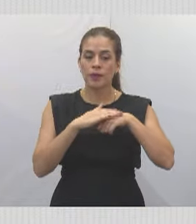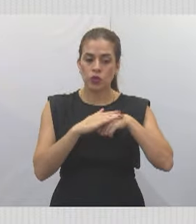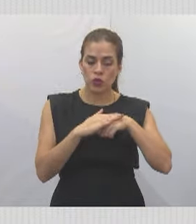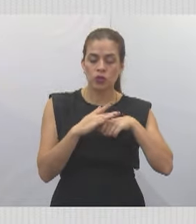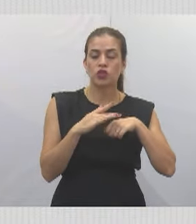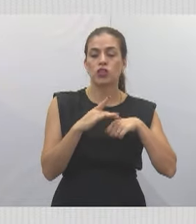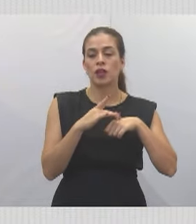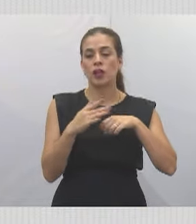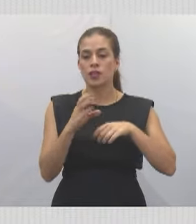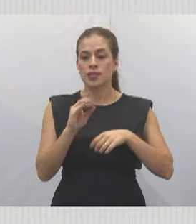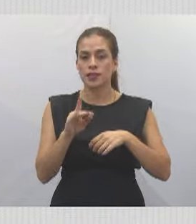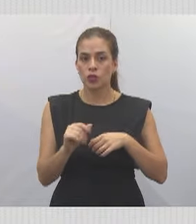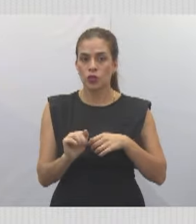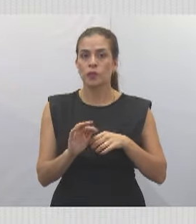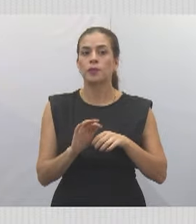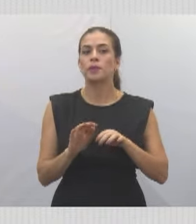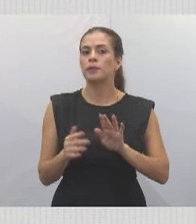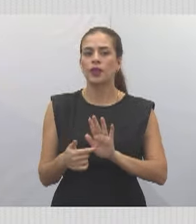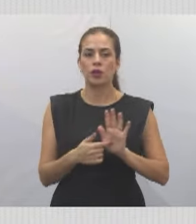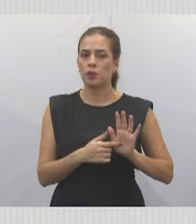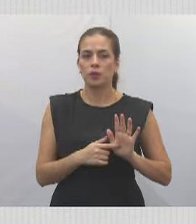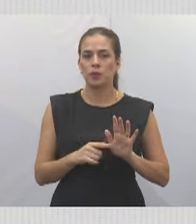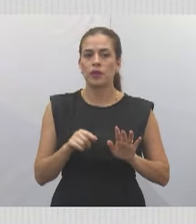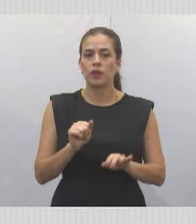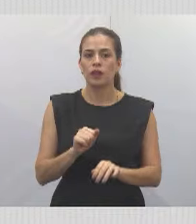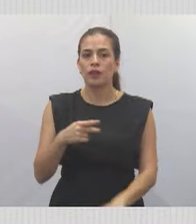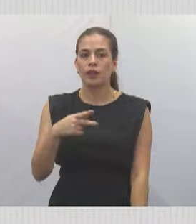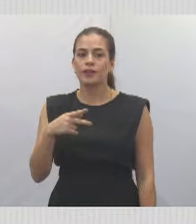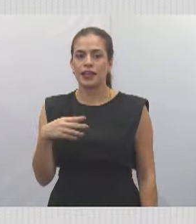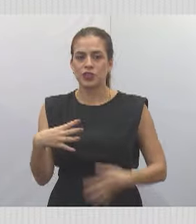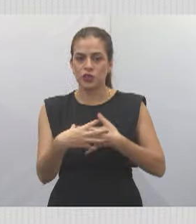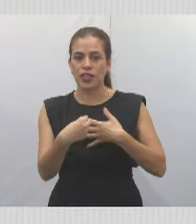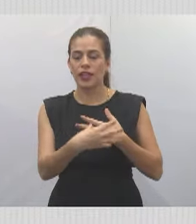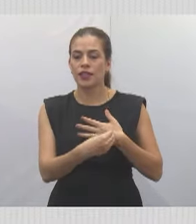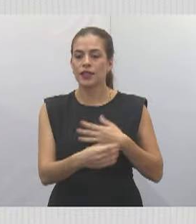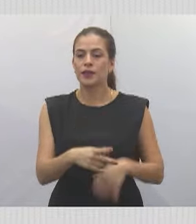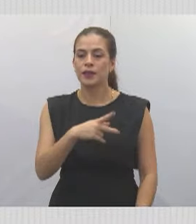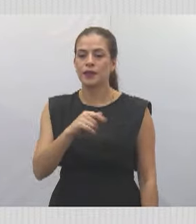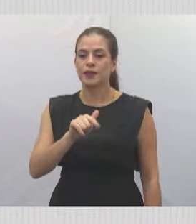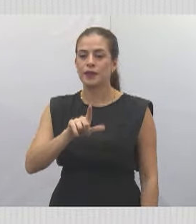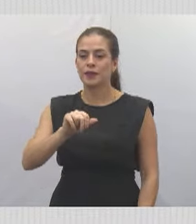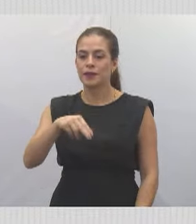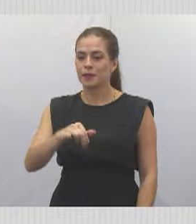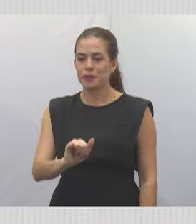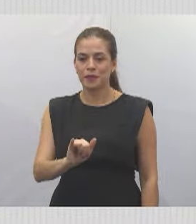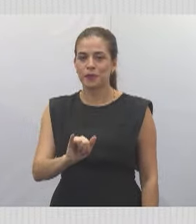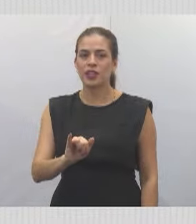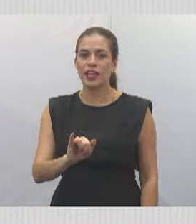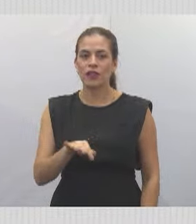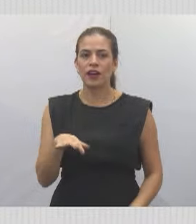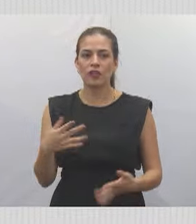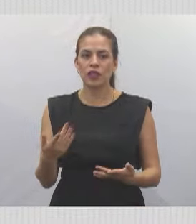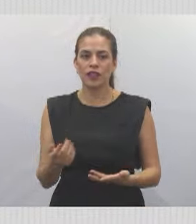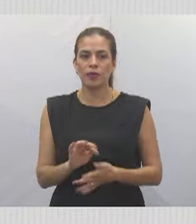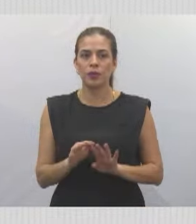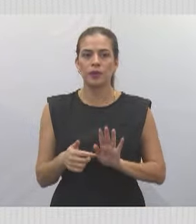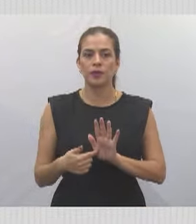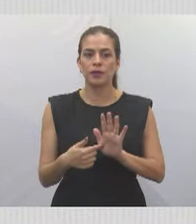citopatologia, exames de ressonância, MDI, Plane e Vale do Paraíba Nova Imagem Diagnóstica, exame